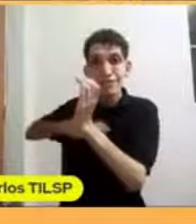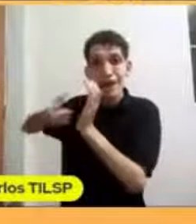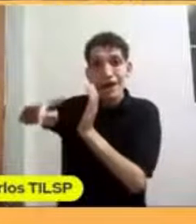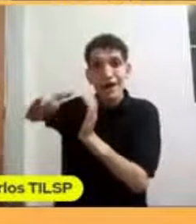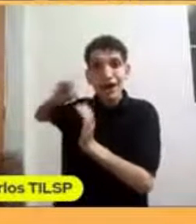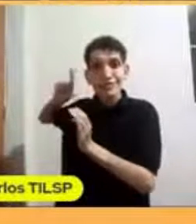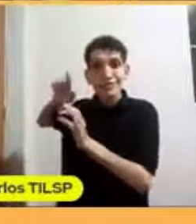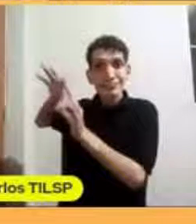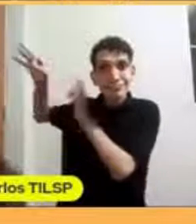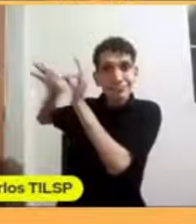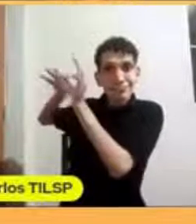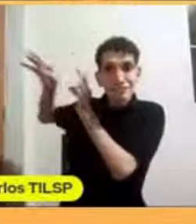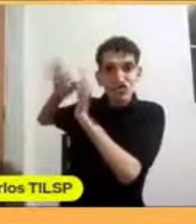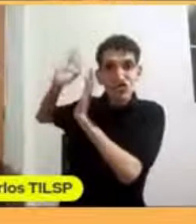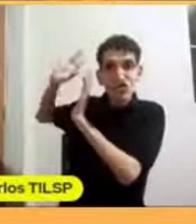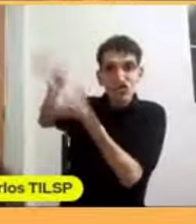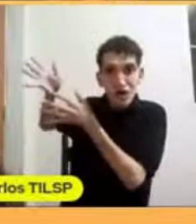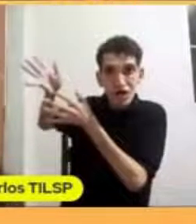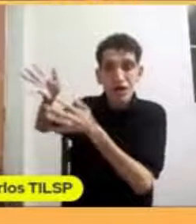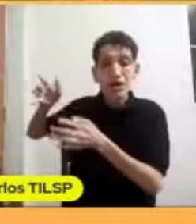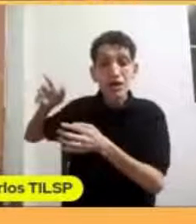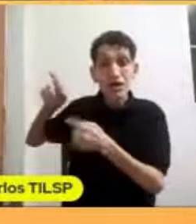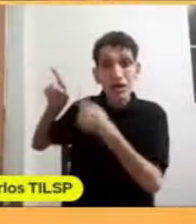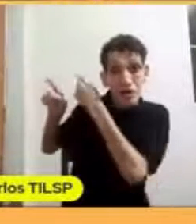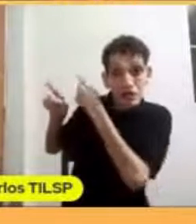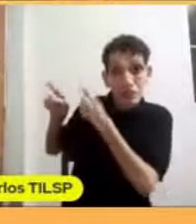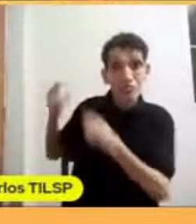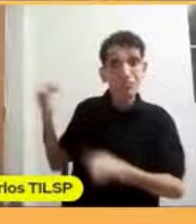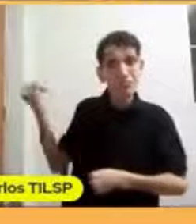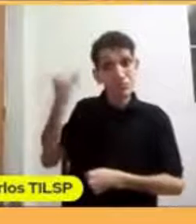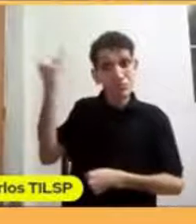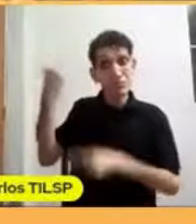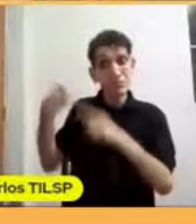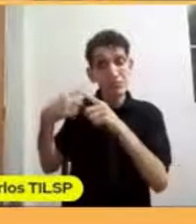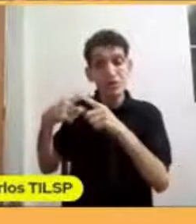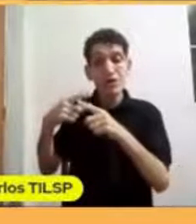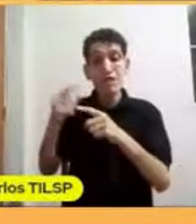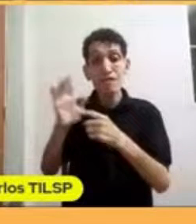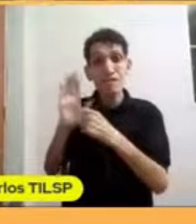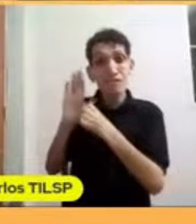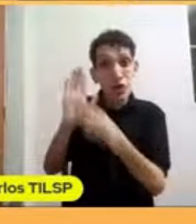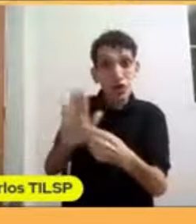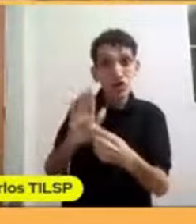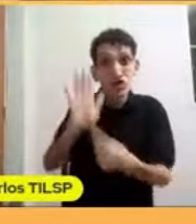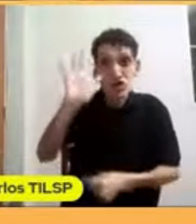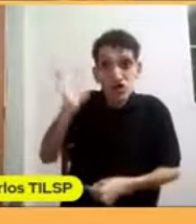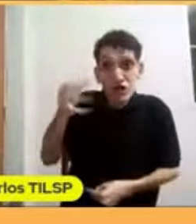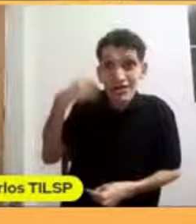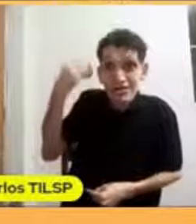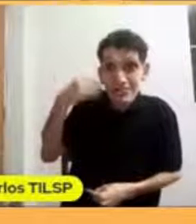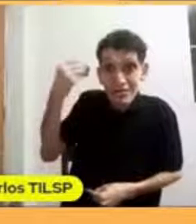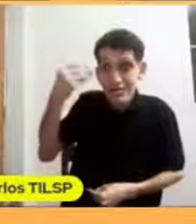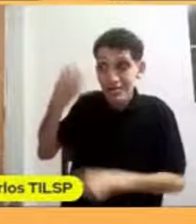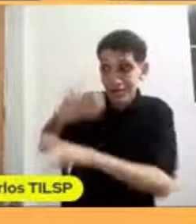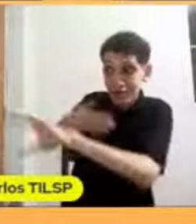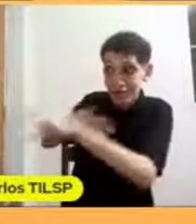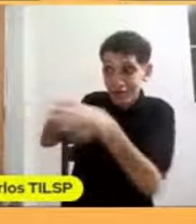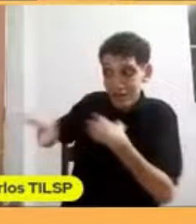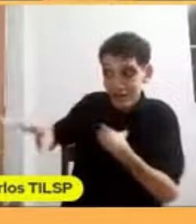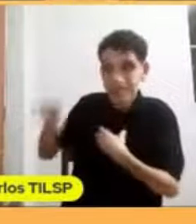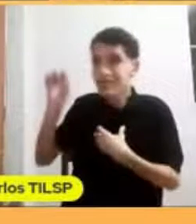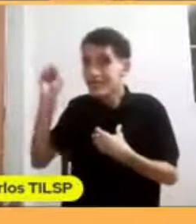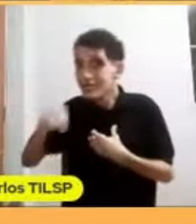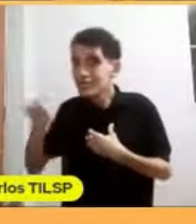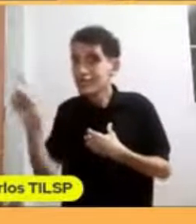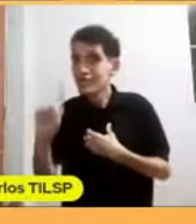questão da criação da nossa empatia com relação ao outro, né? Mas antes de entrar na questão do outro, eu precisaria entrar nas